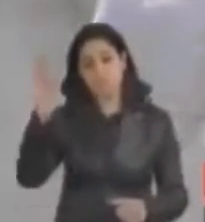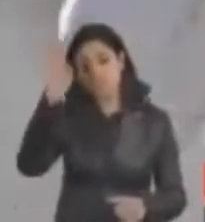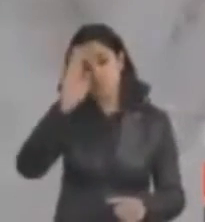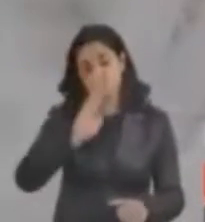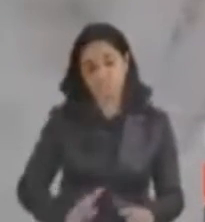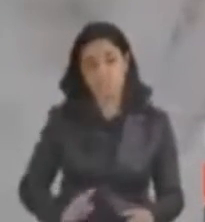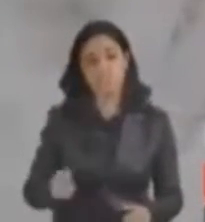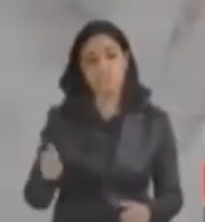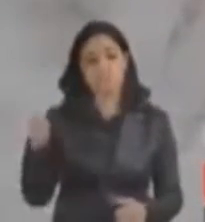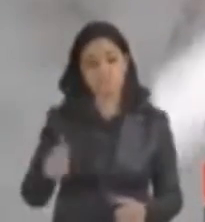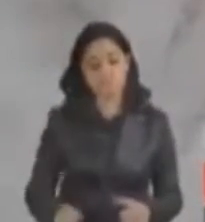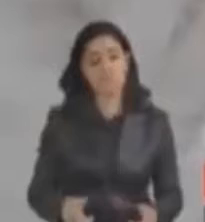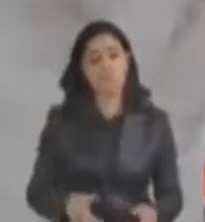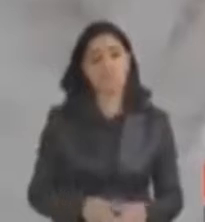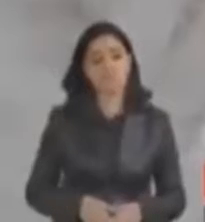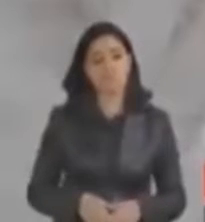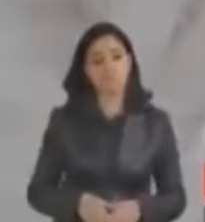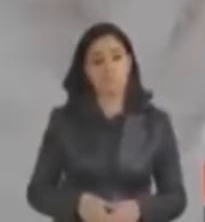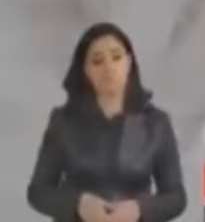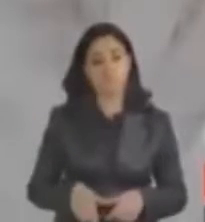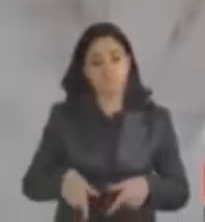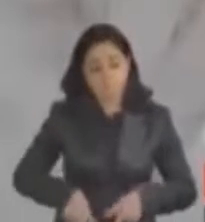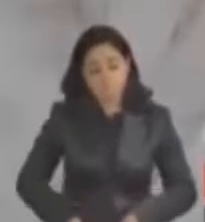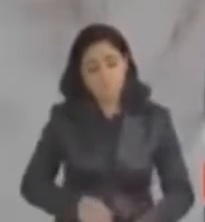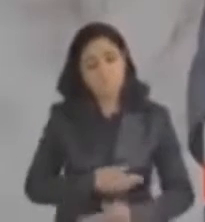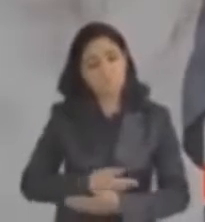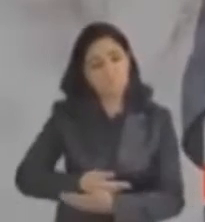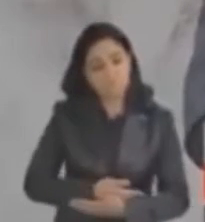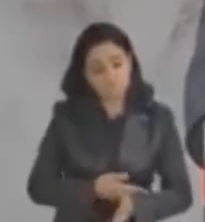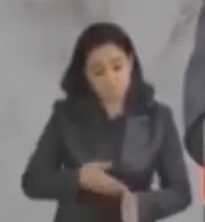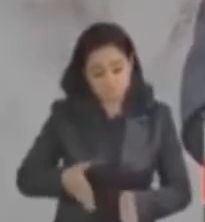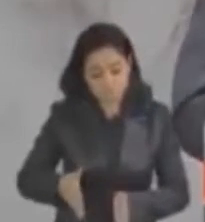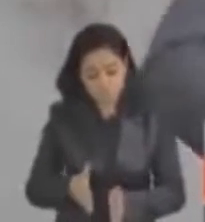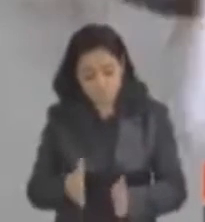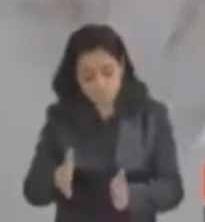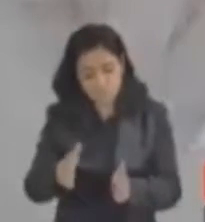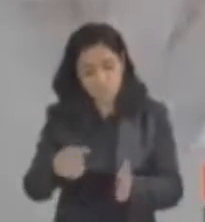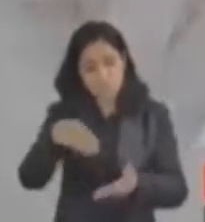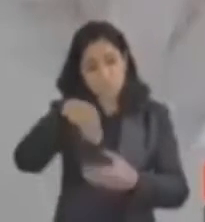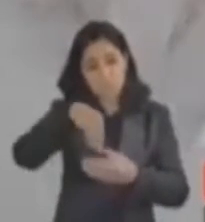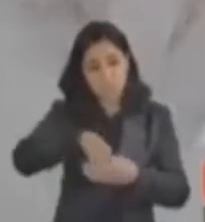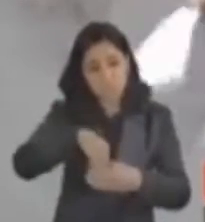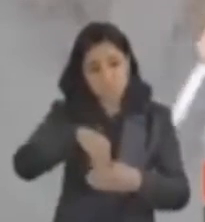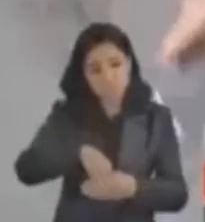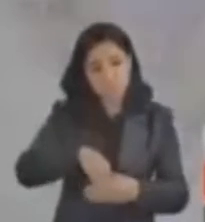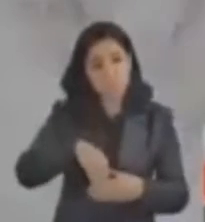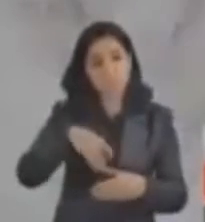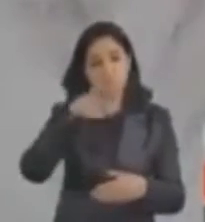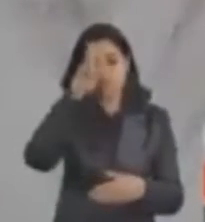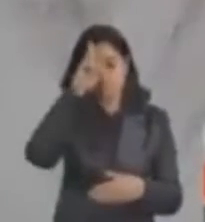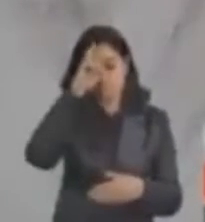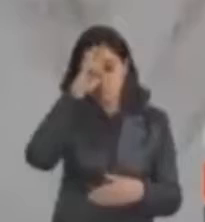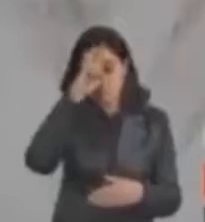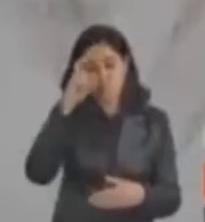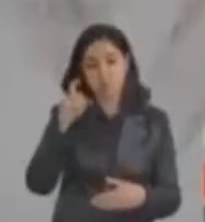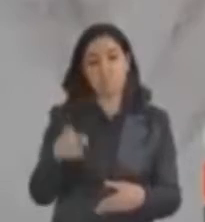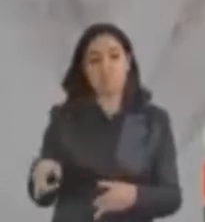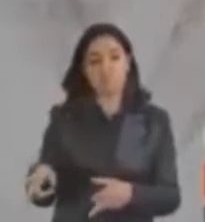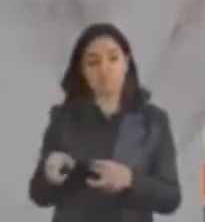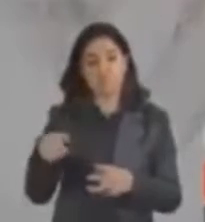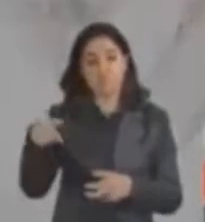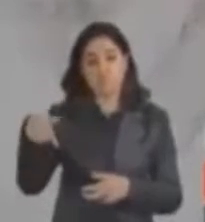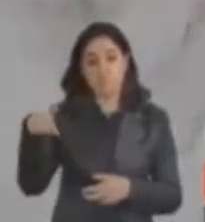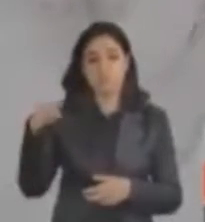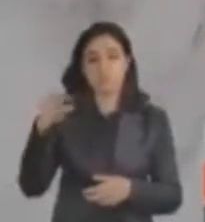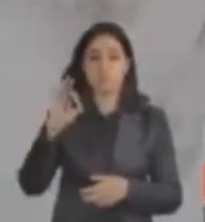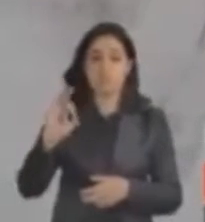luz no corredor essa é a situação concreta é por isso que o senhor geraldo alckmin tais 7% porque